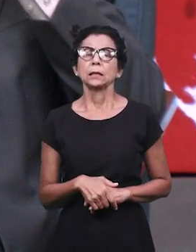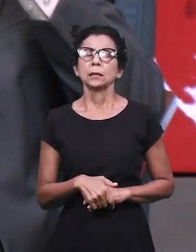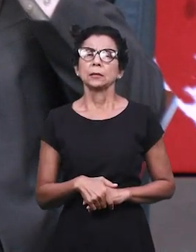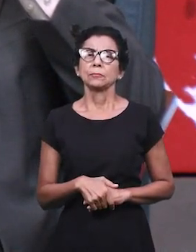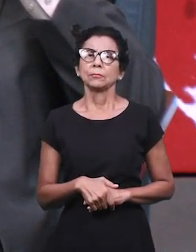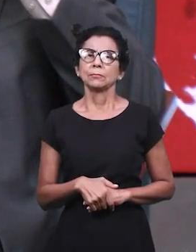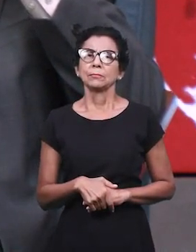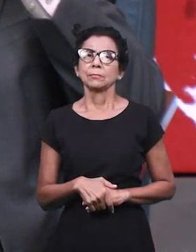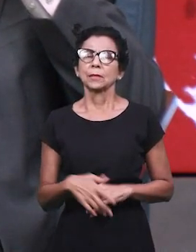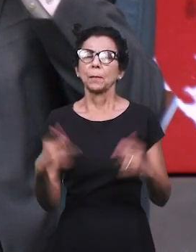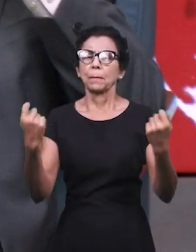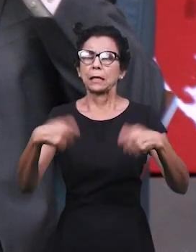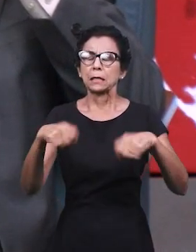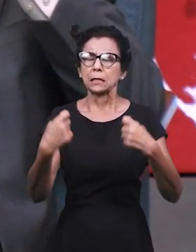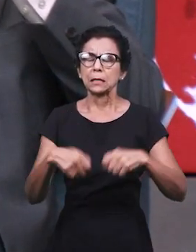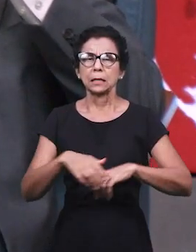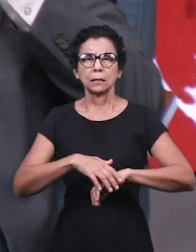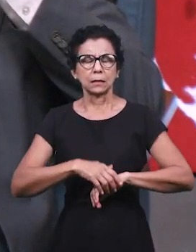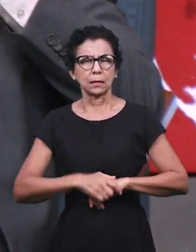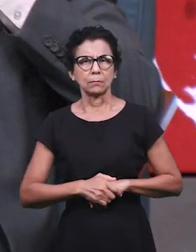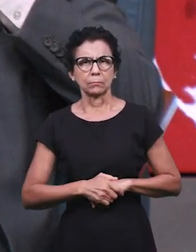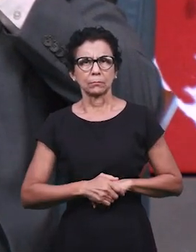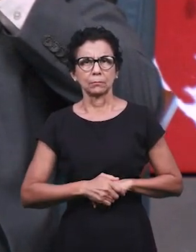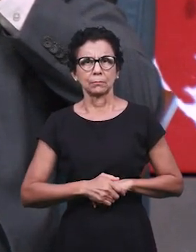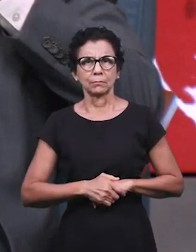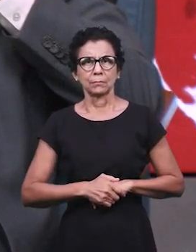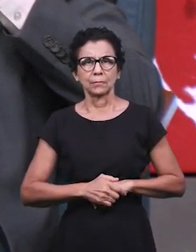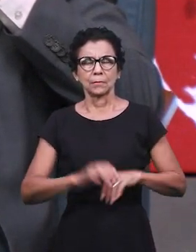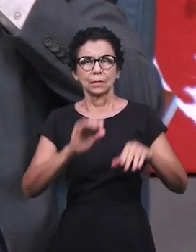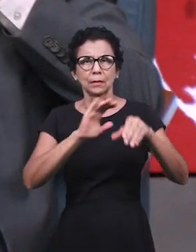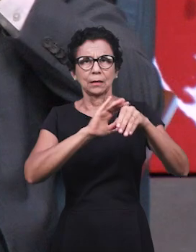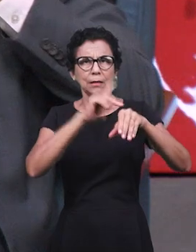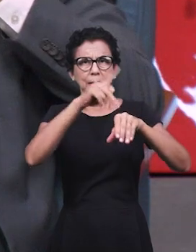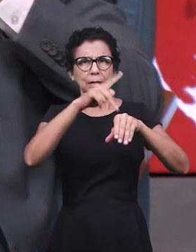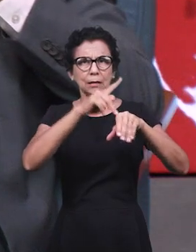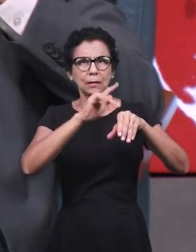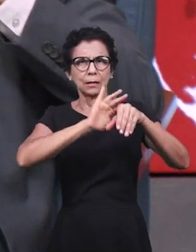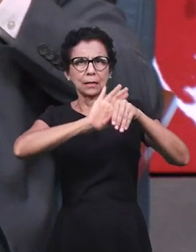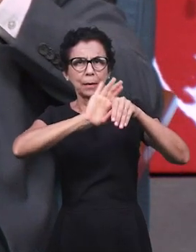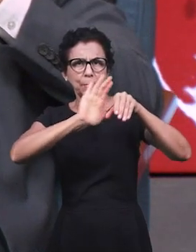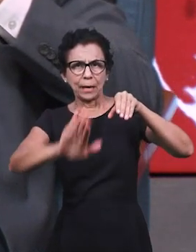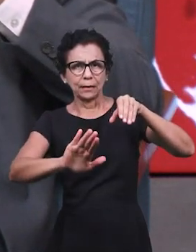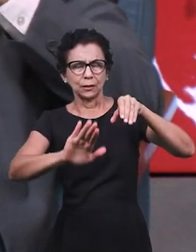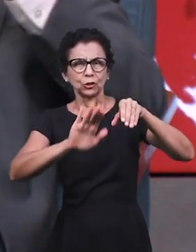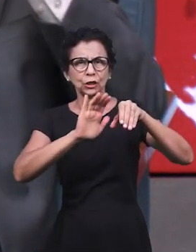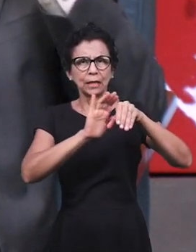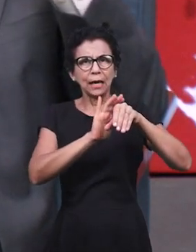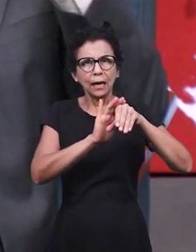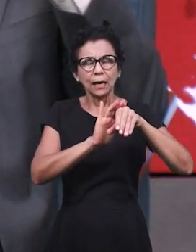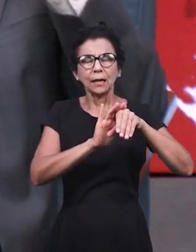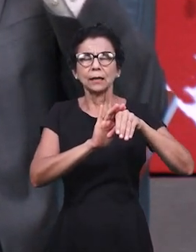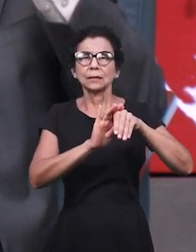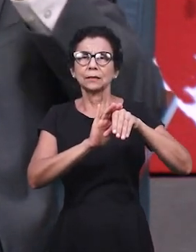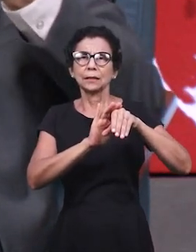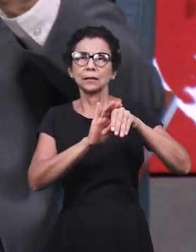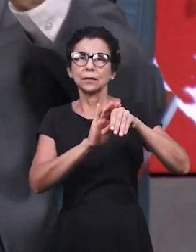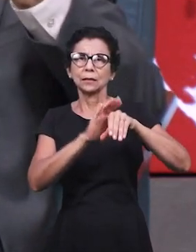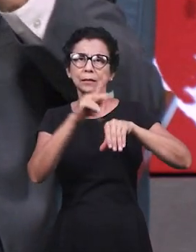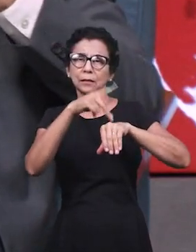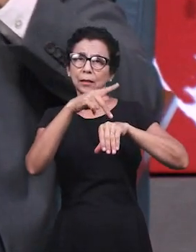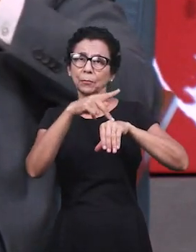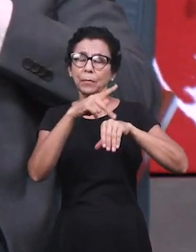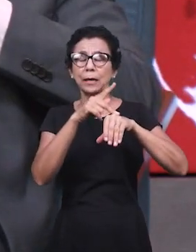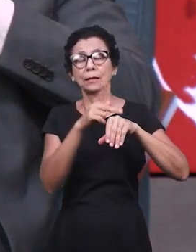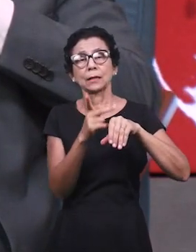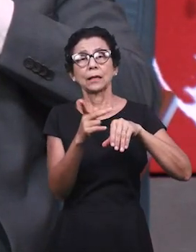lado, ele disse, eu não estou entendendo mais nada. Aí o outro falou assim, eu acho que eles não... Aí eu disse para eles, eu acho que eles não tinham uma